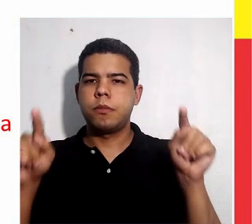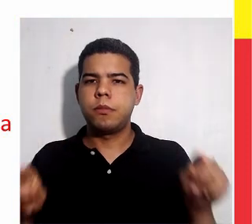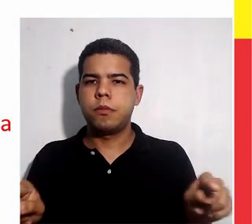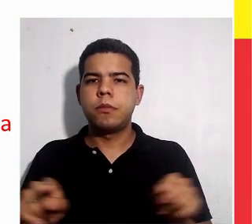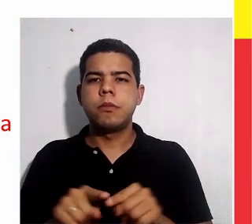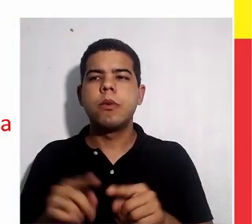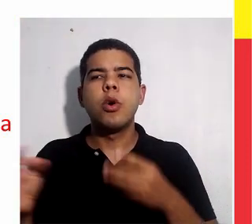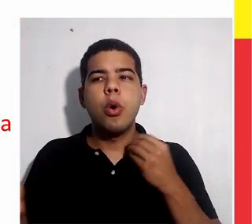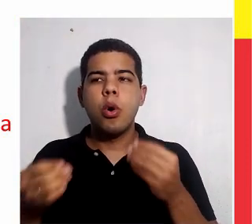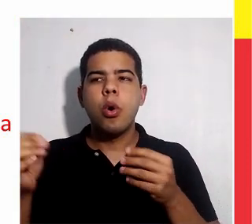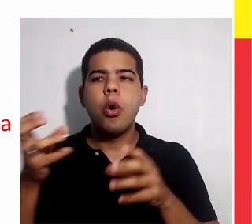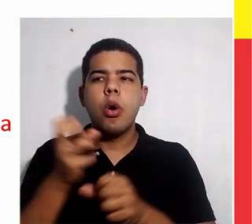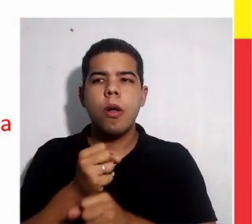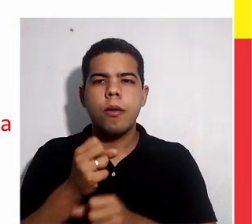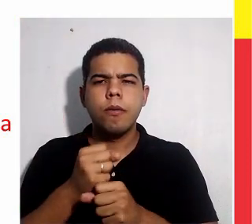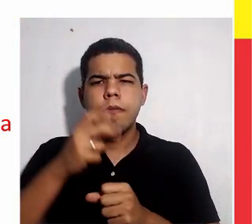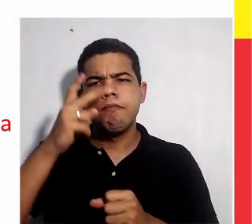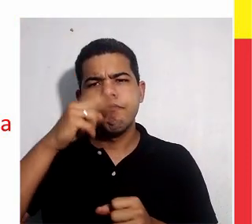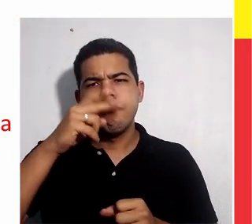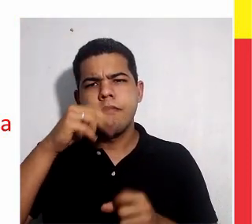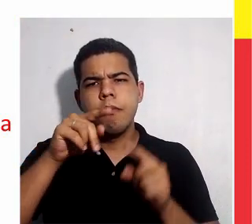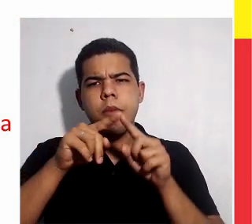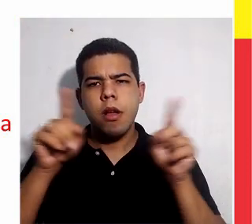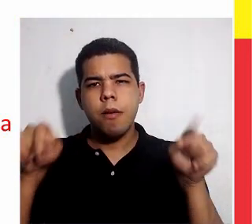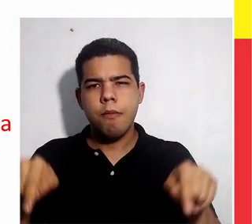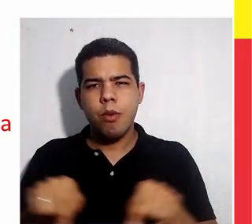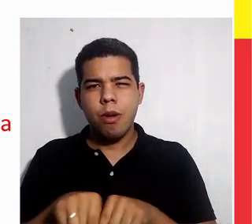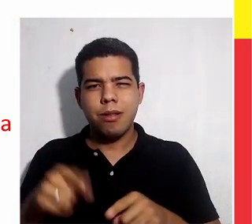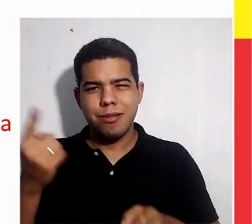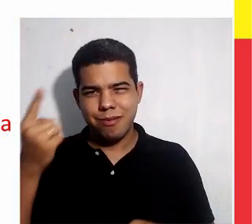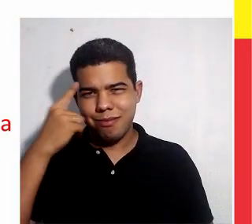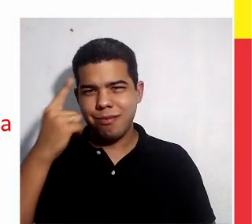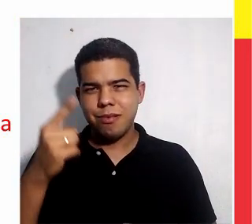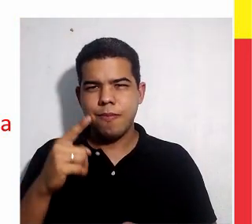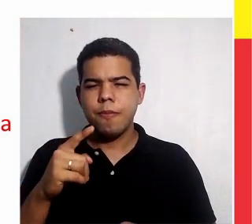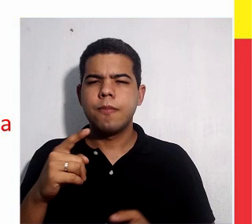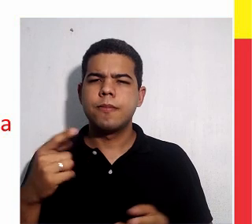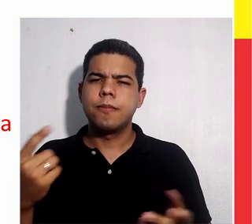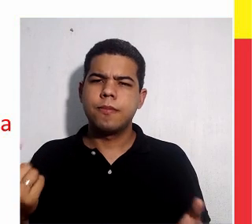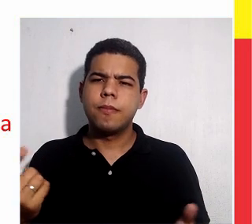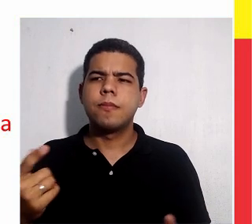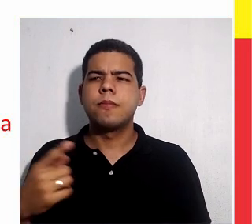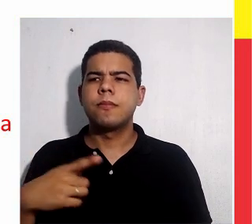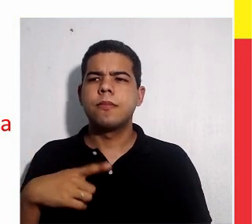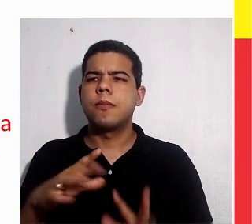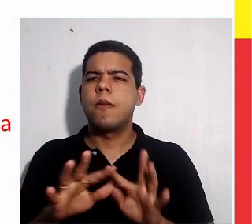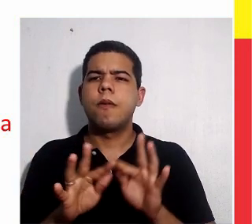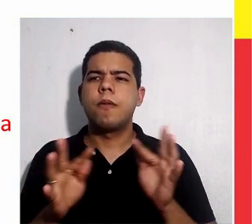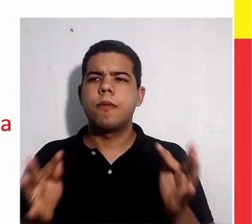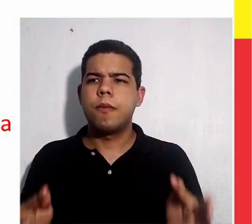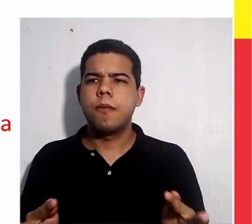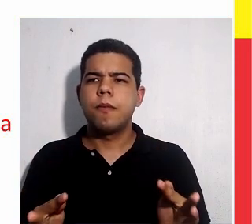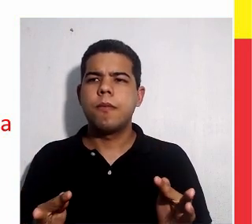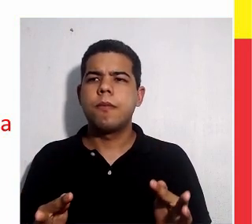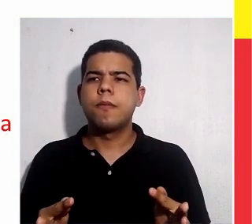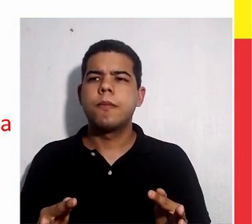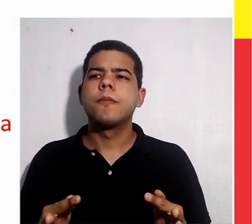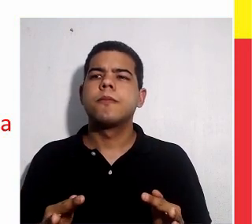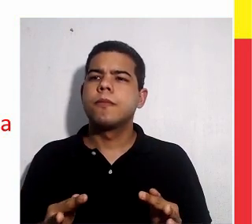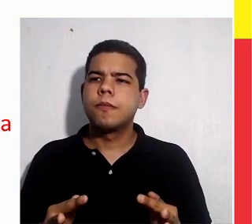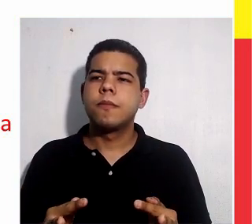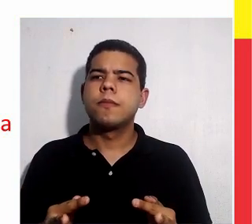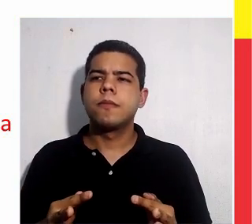Como é calcular a área do retângulo? Não é a mesma do quadrado e retângulo, né? Base vezes altura? Ah, então simples. A área